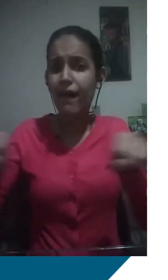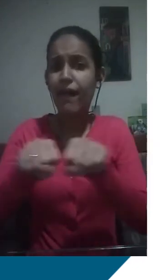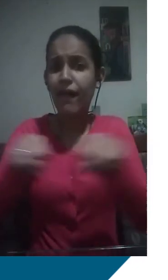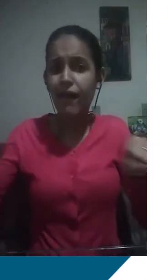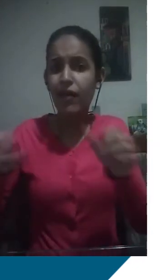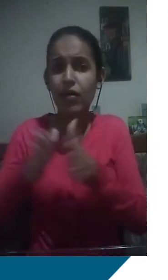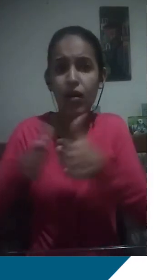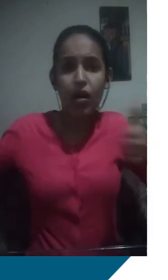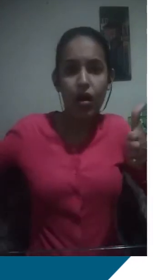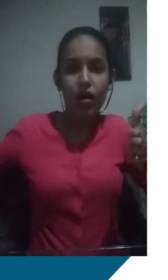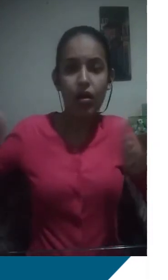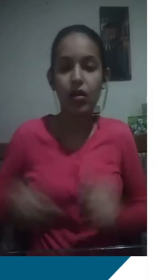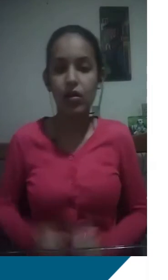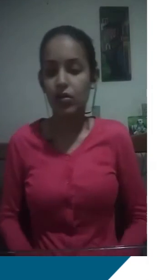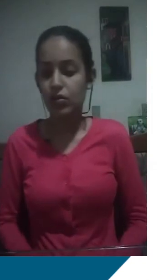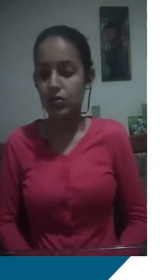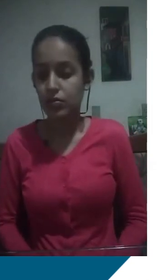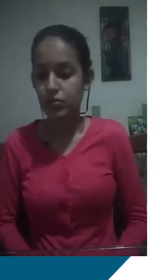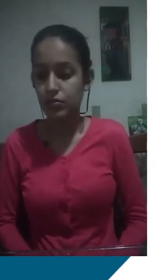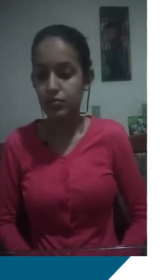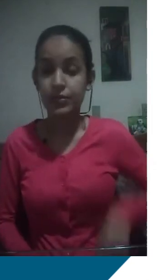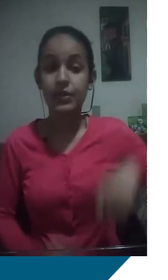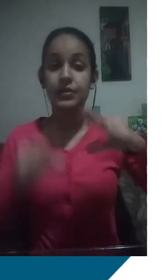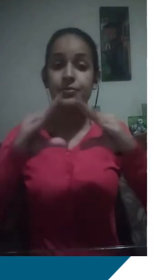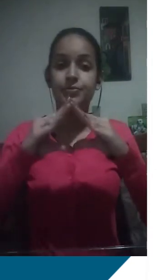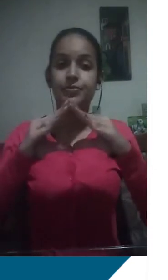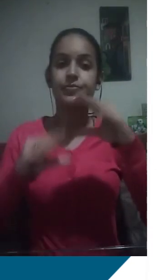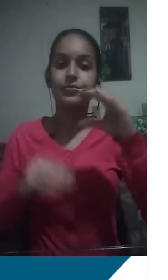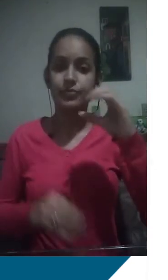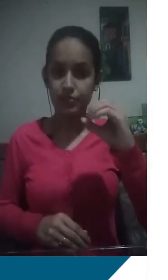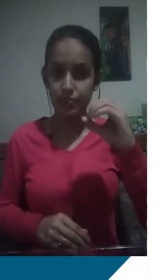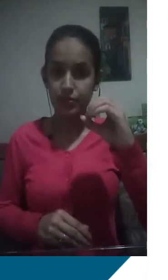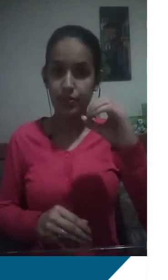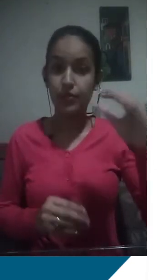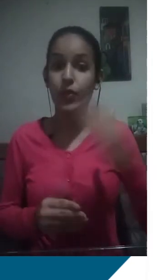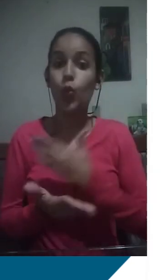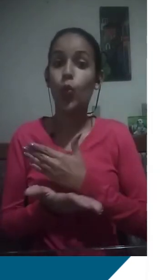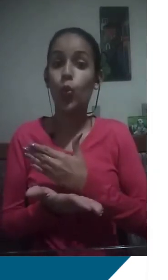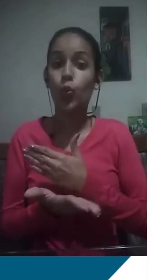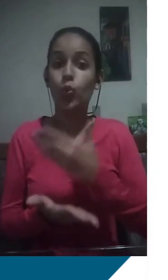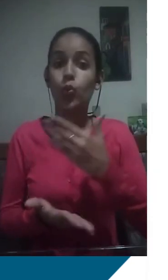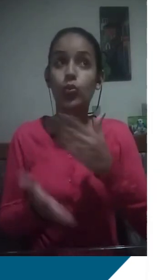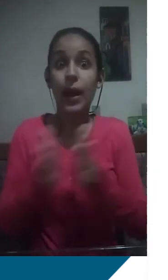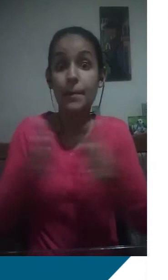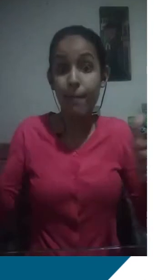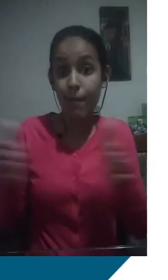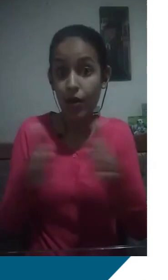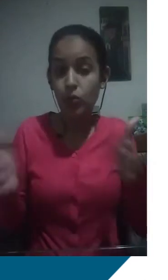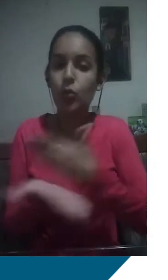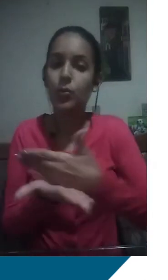Né? Esse alfa é um coeficiente que eu já vou explicar. Né? E o